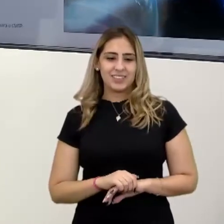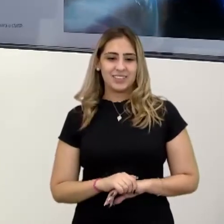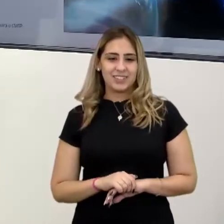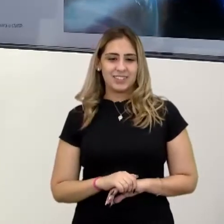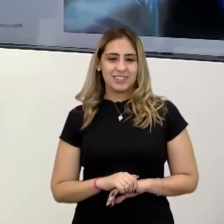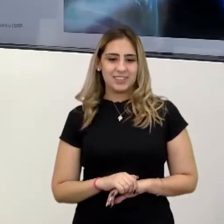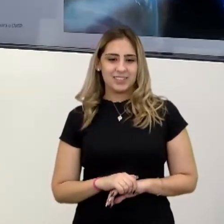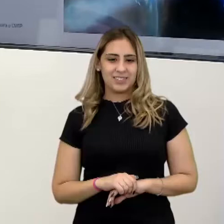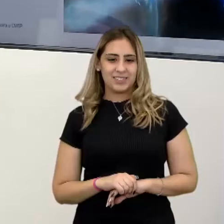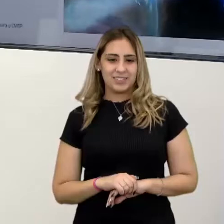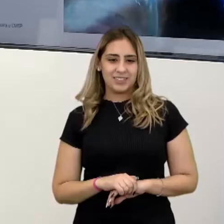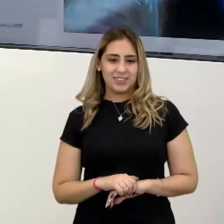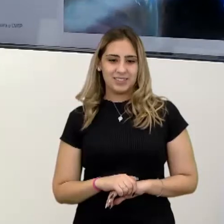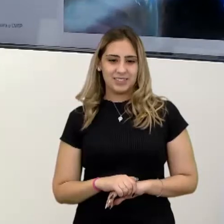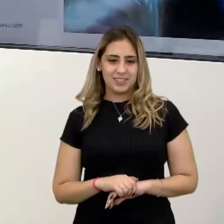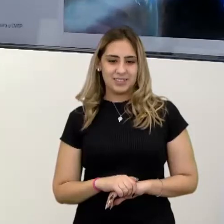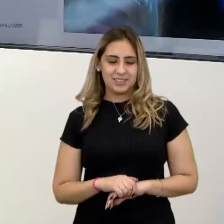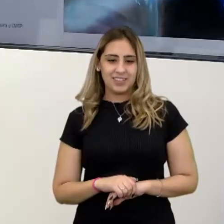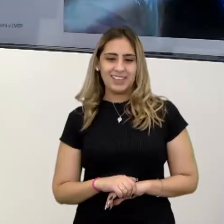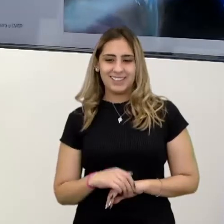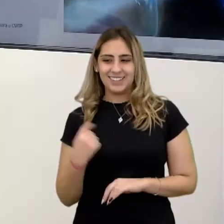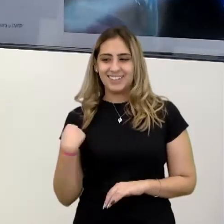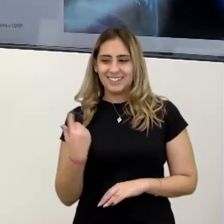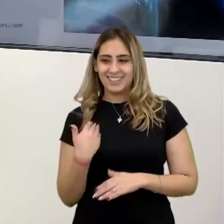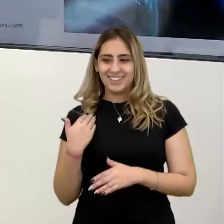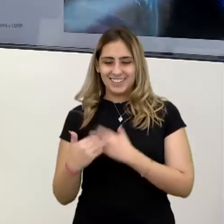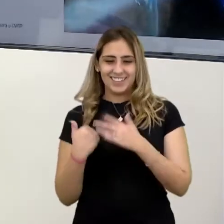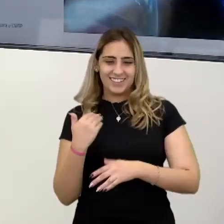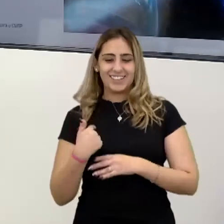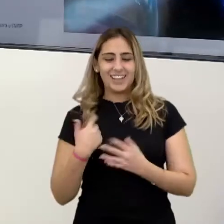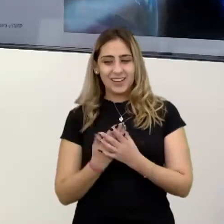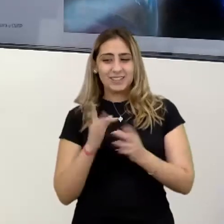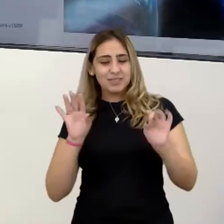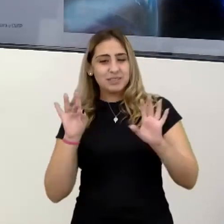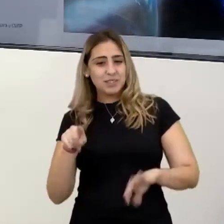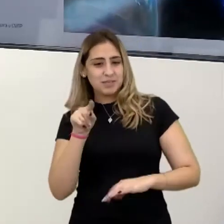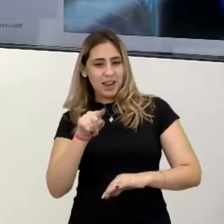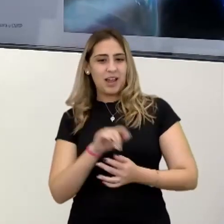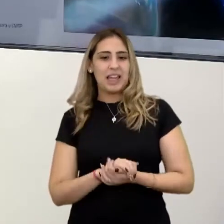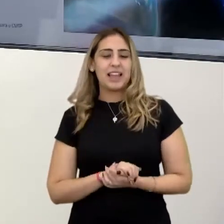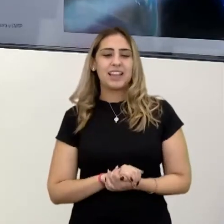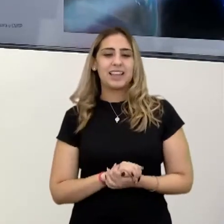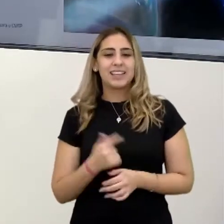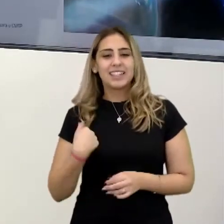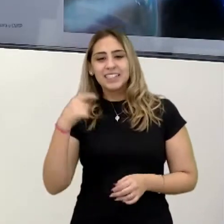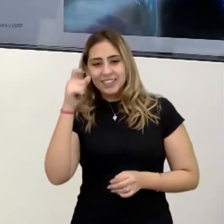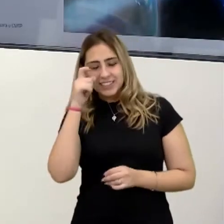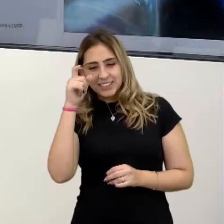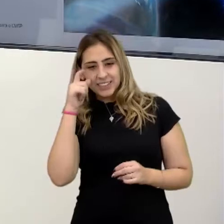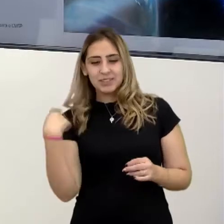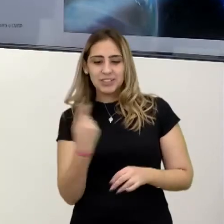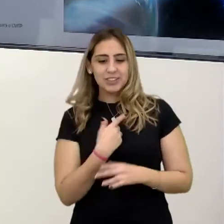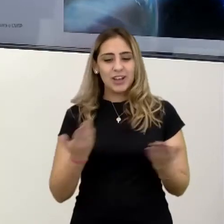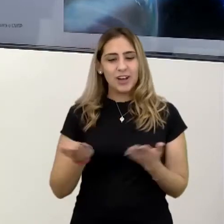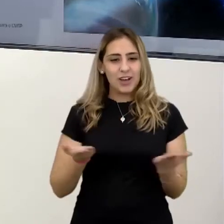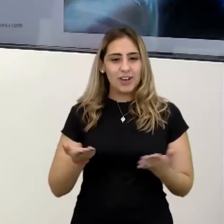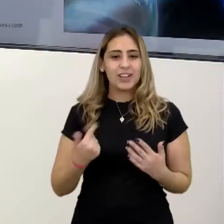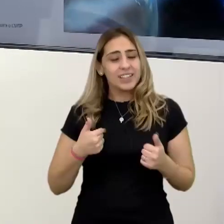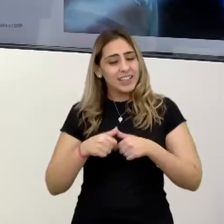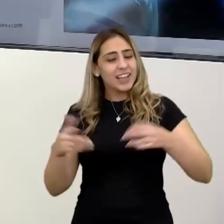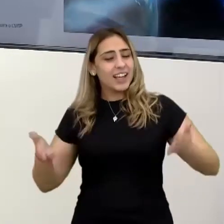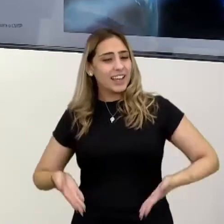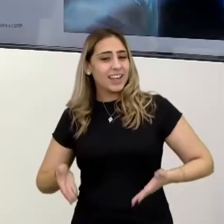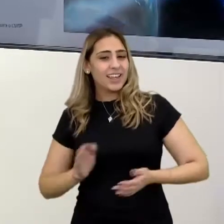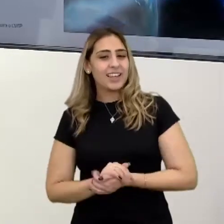lá, super Apolo, é isso mesmo. Então a aula vai ser especialmente pra ele, né, Giba? Isso, o Apolinho que tá assistindo a gente agora aí. Ele tá